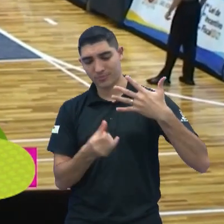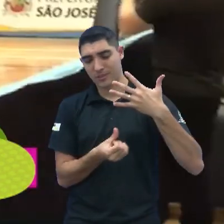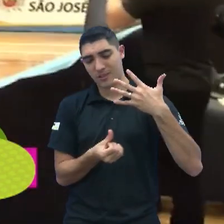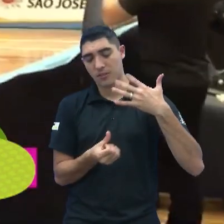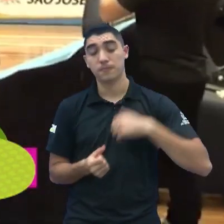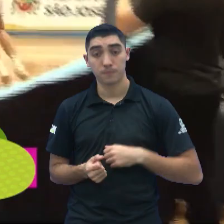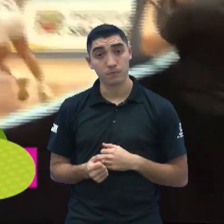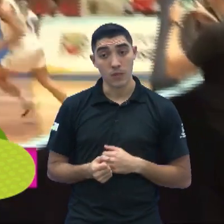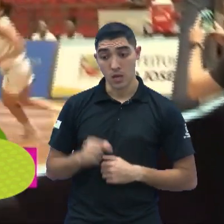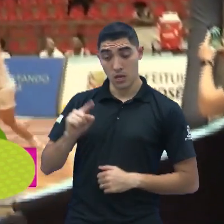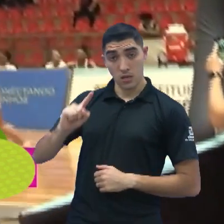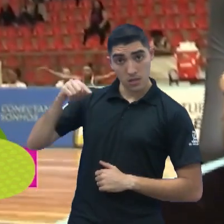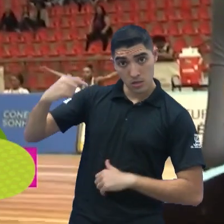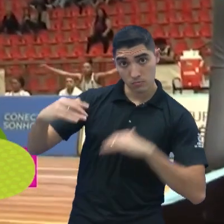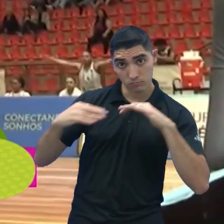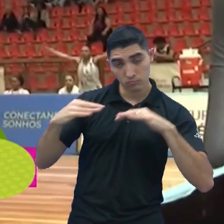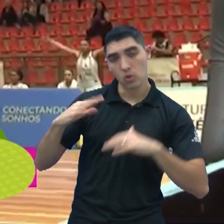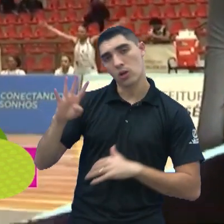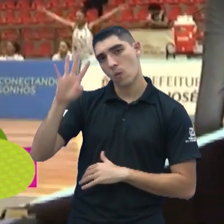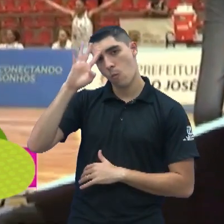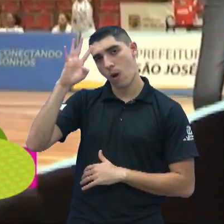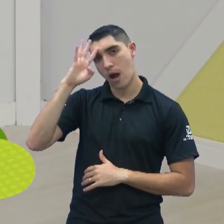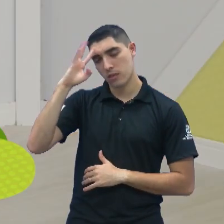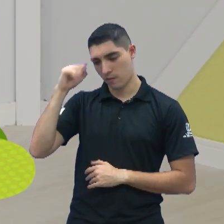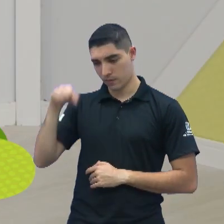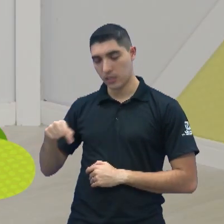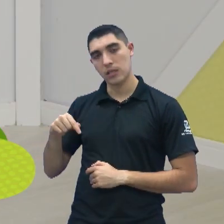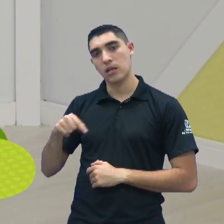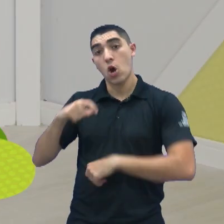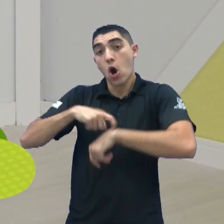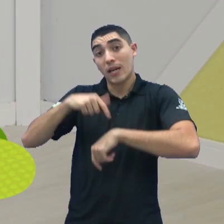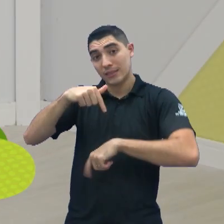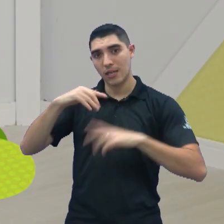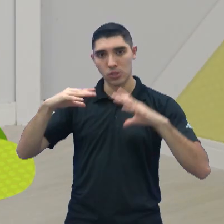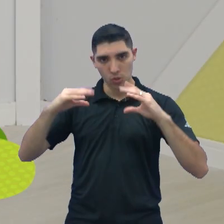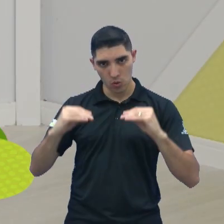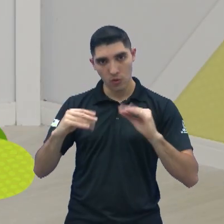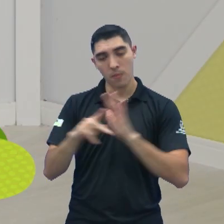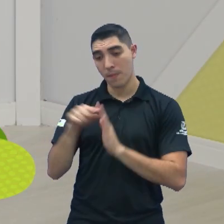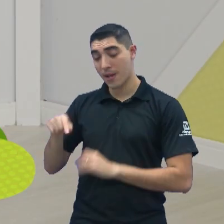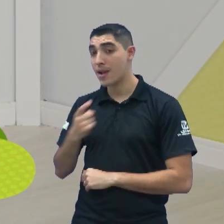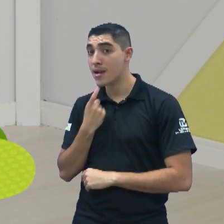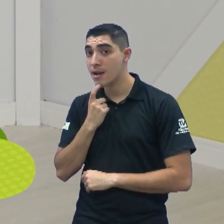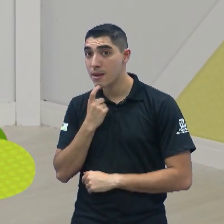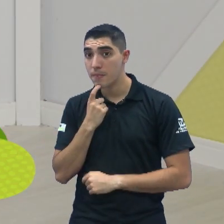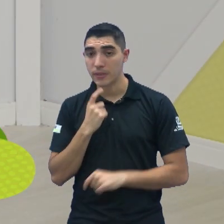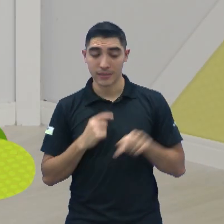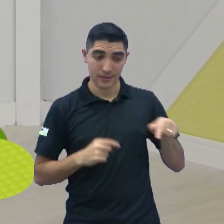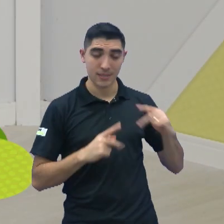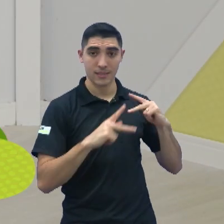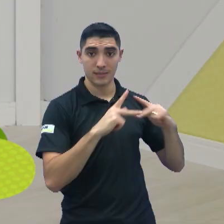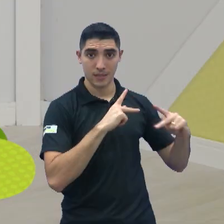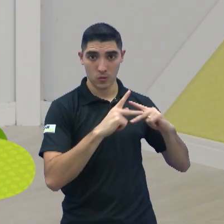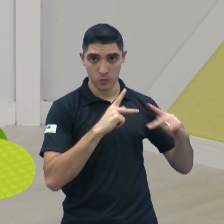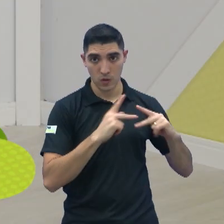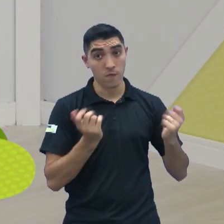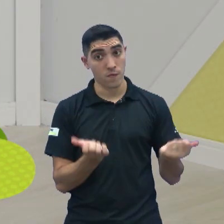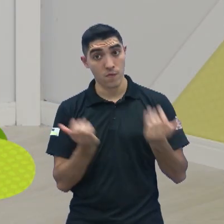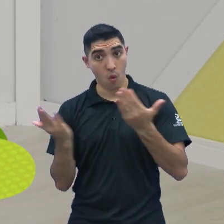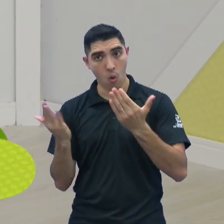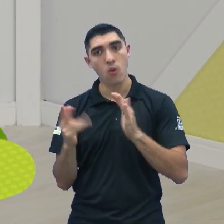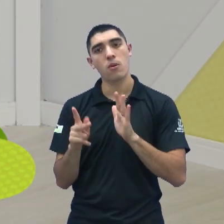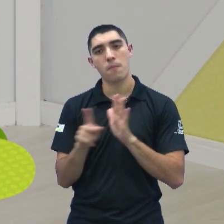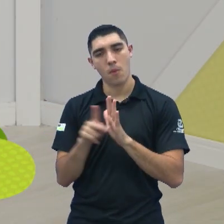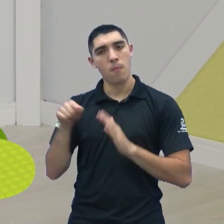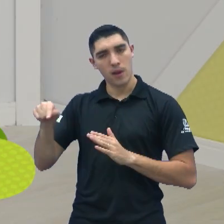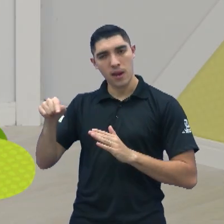São José será na quarta-feira às 19 horas, quando o time vai até Campinas enfrentar as donas da casa pela 5ª rodada